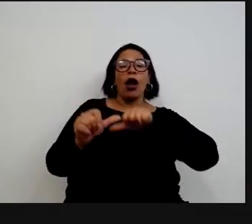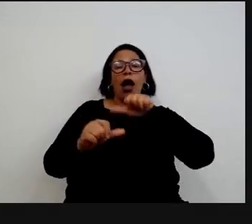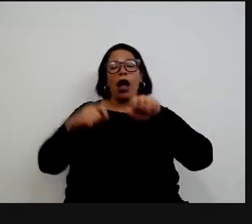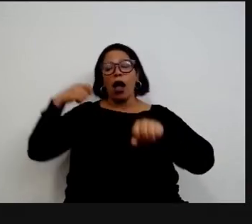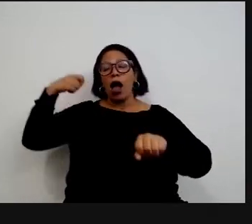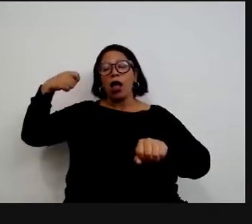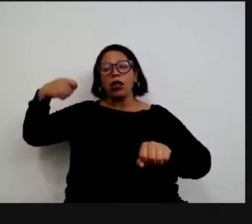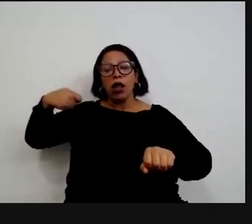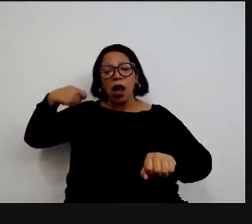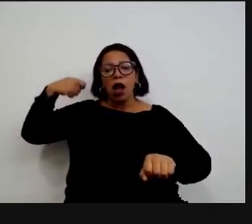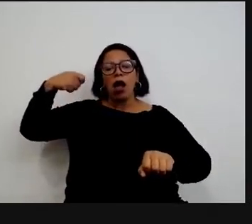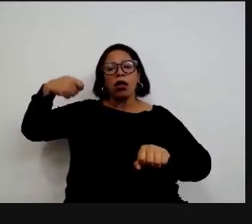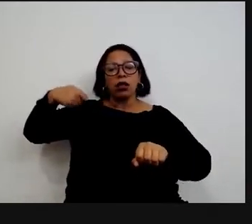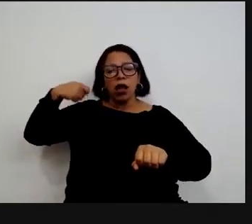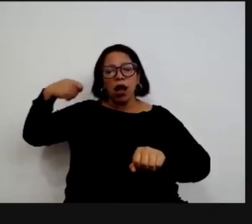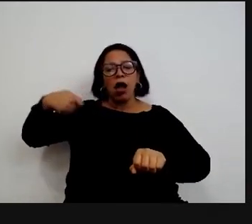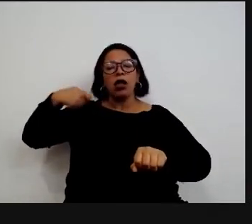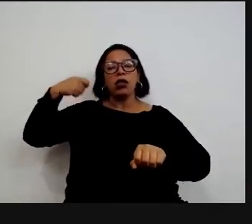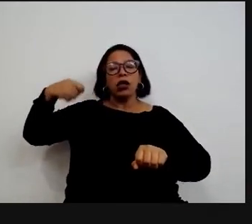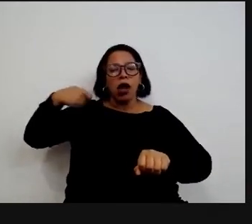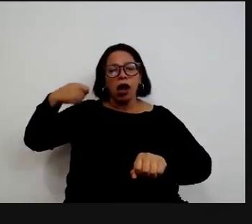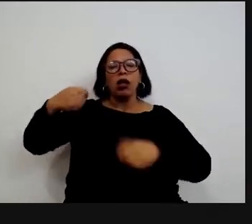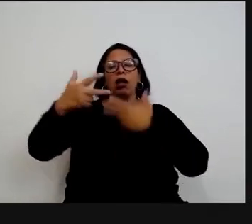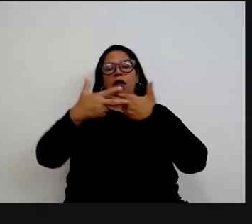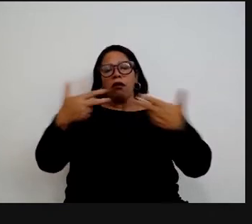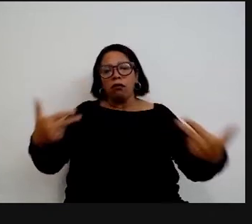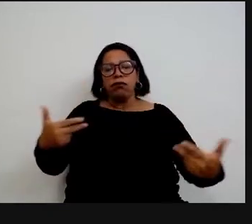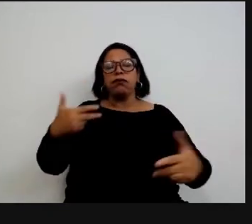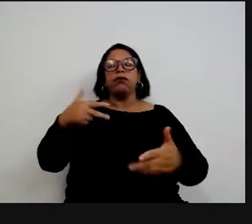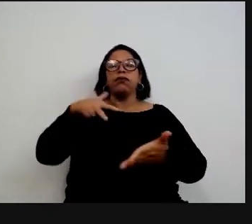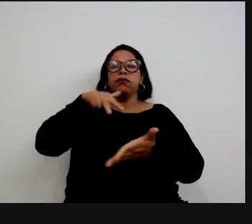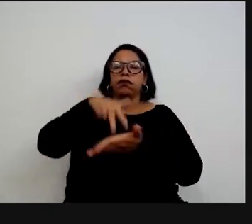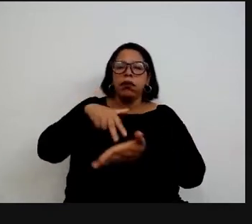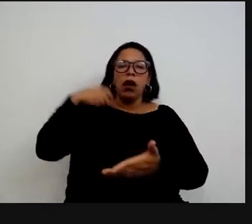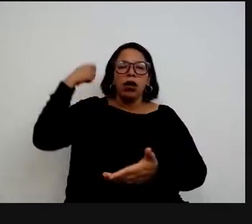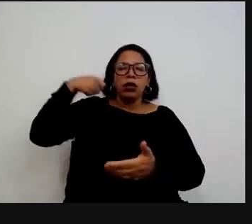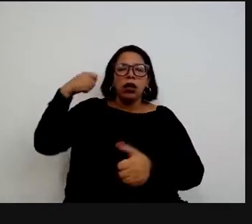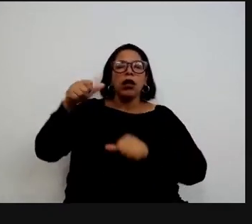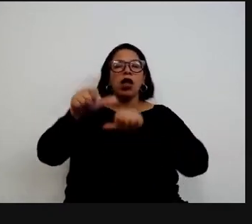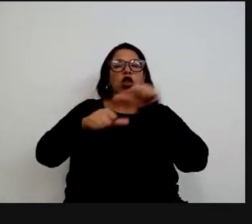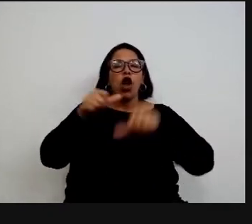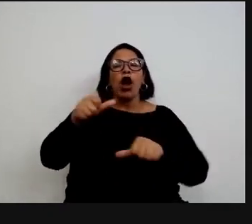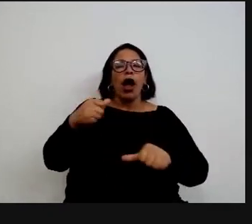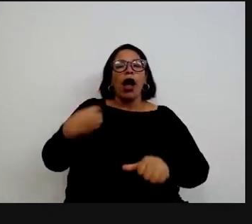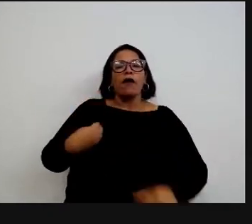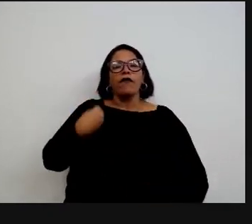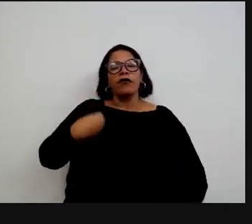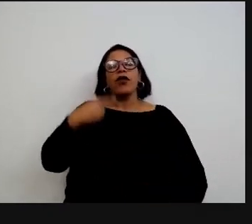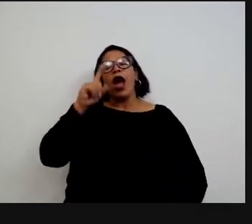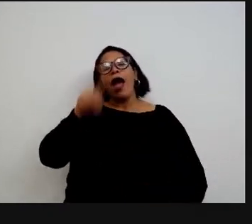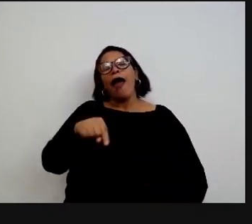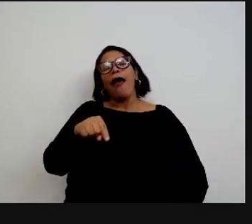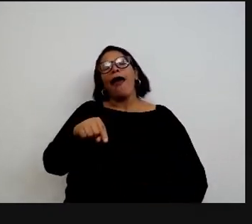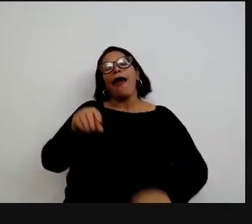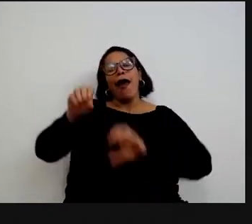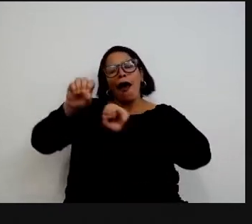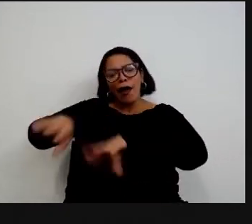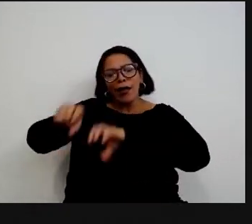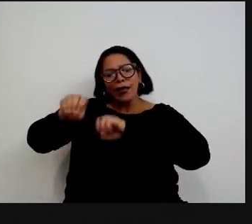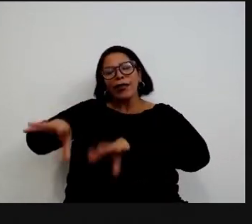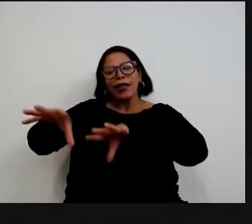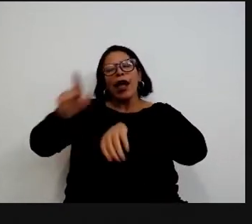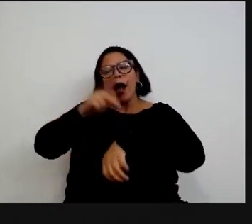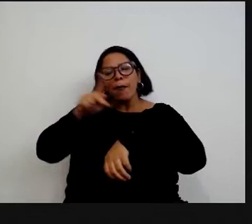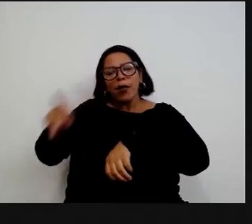pelo fim da lei, né, não pelo primeiro artigo, né, e transformar aquilo, né, então eu chamo isso de formação, porque